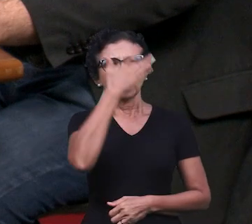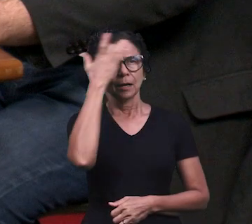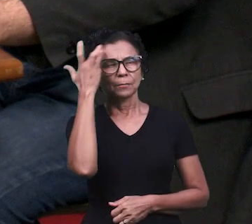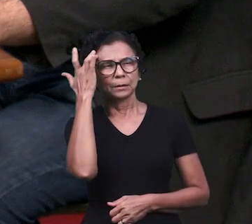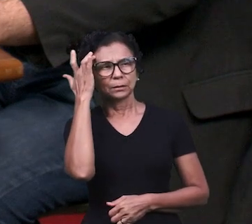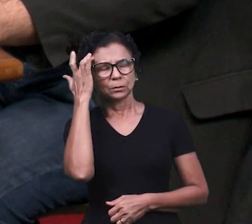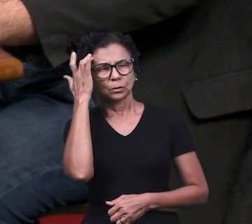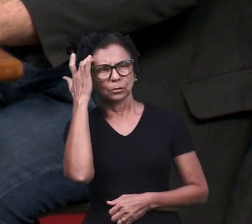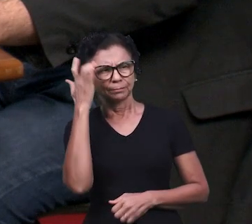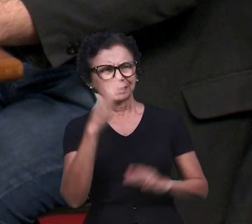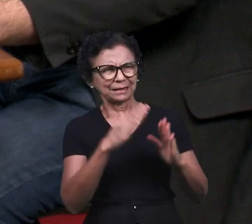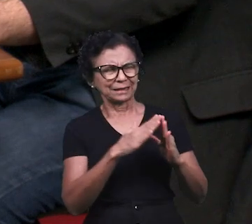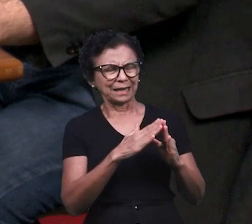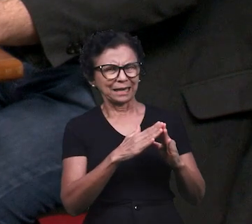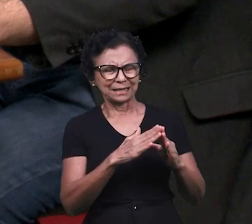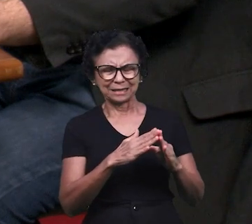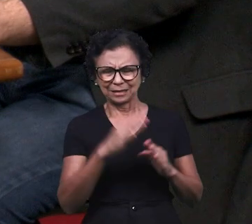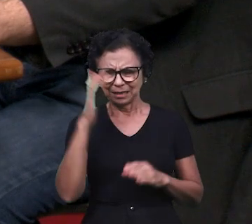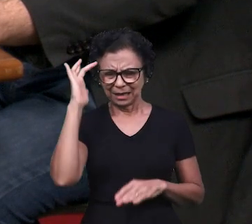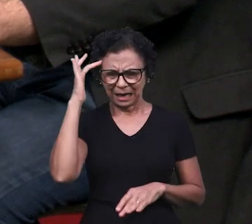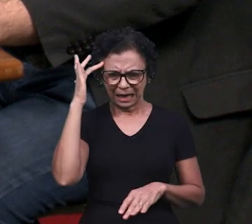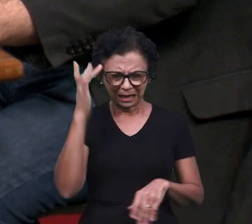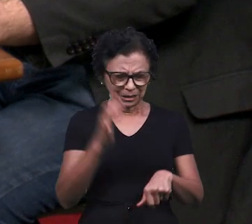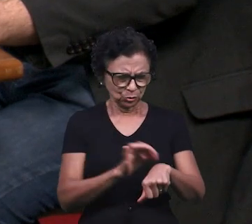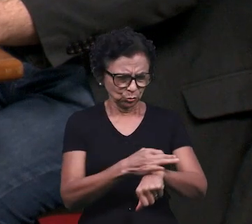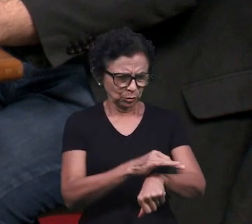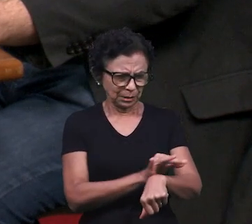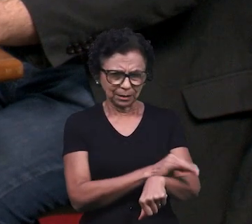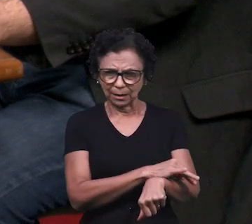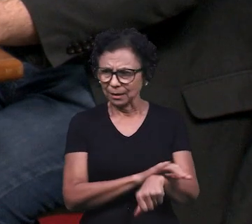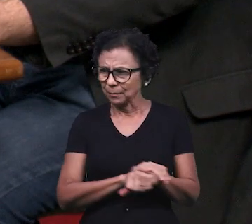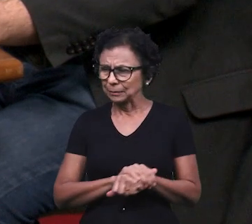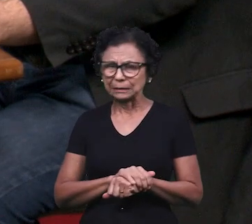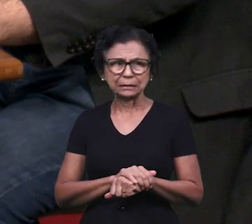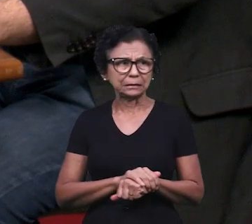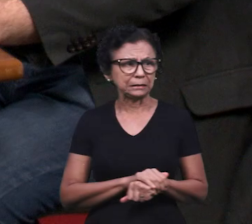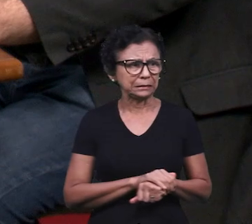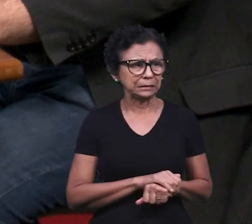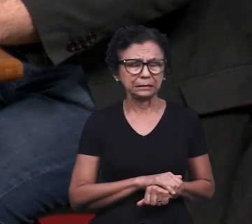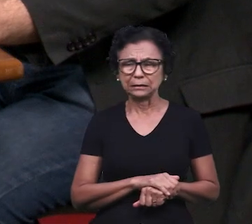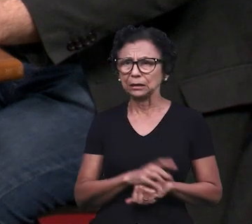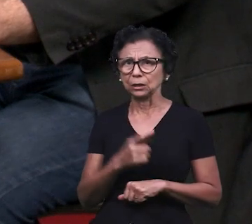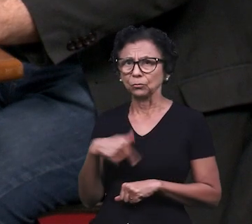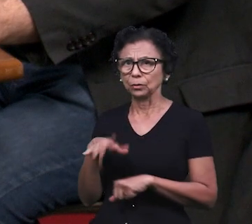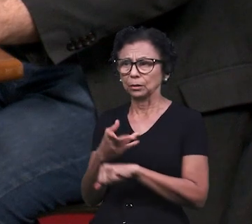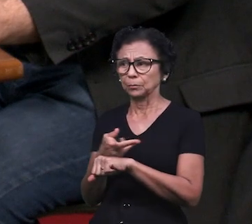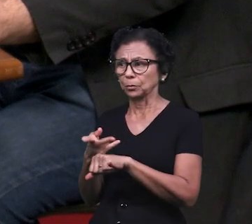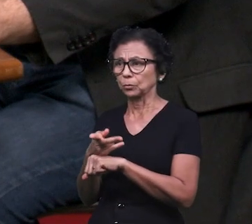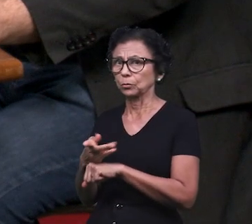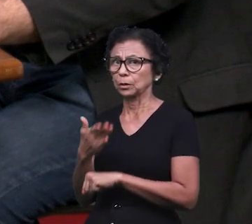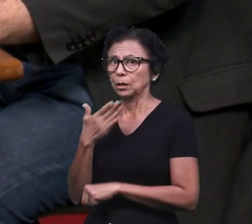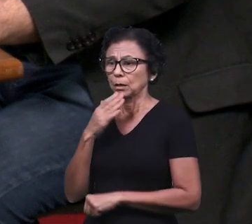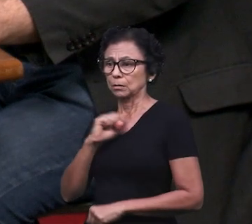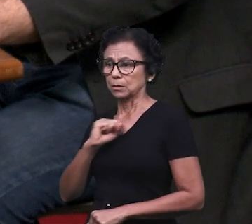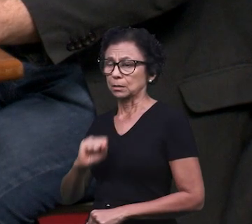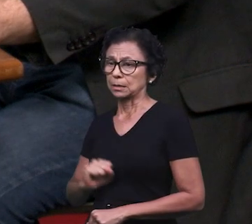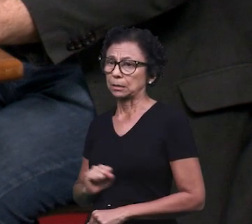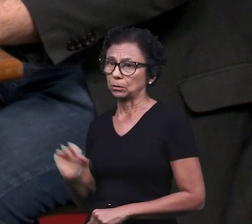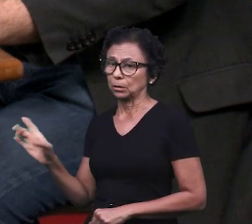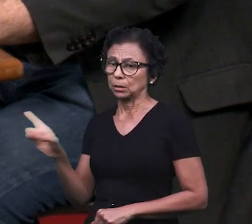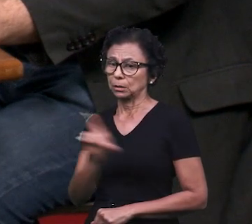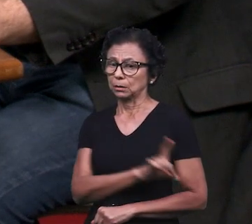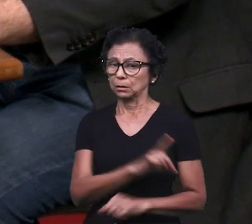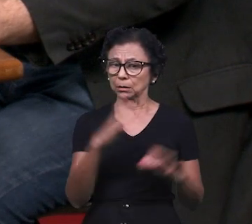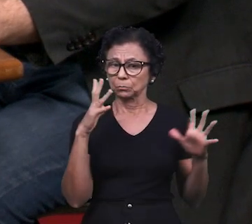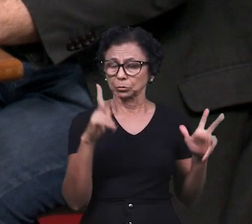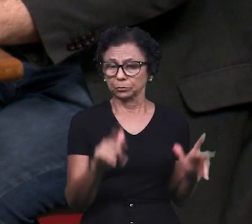alguma lepra, ela ia ao sacerdote, ela ia em busca do sacerdote para que pudesse haver uma purificação